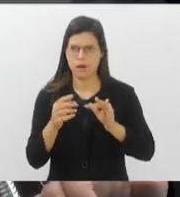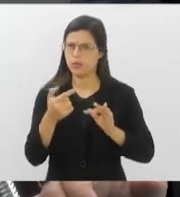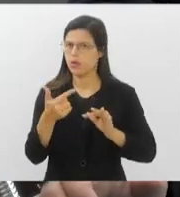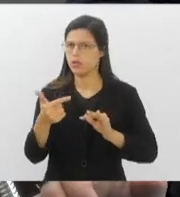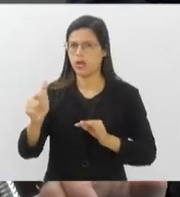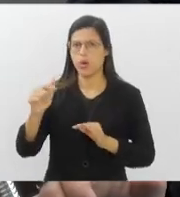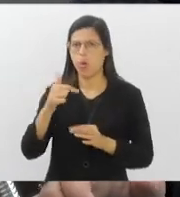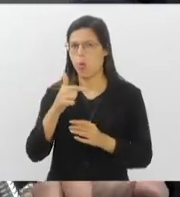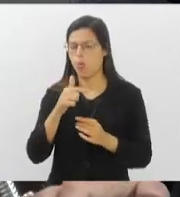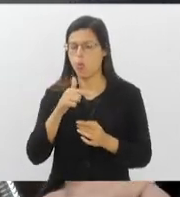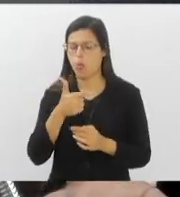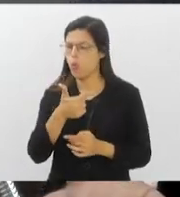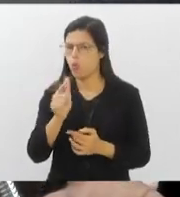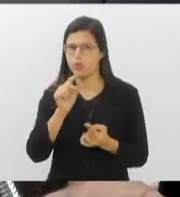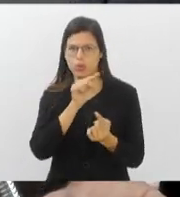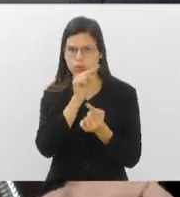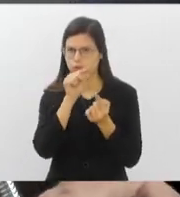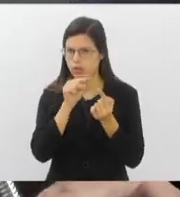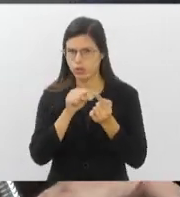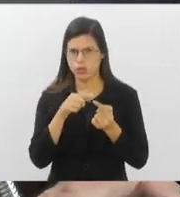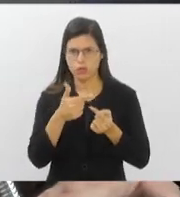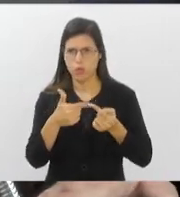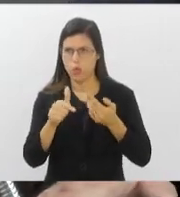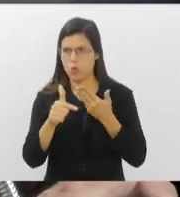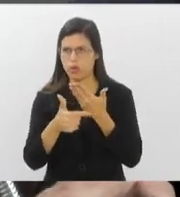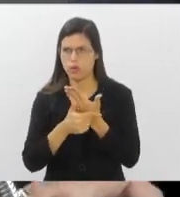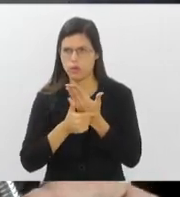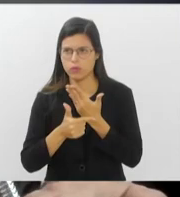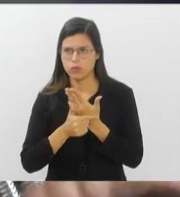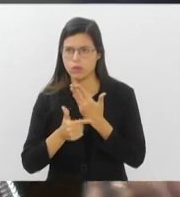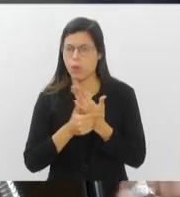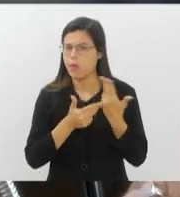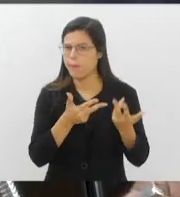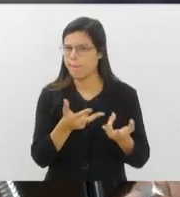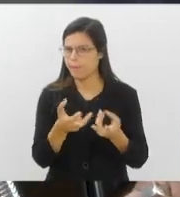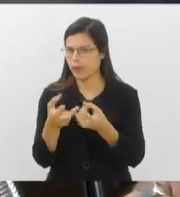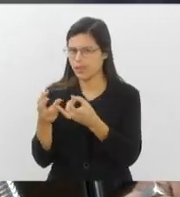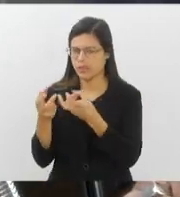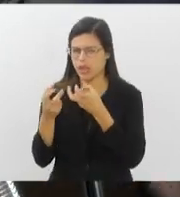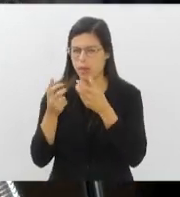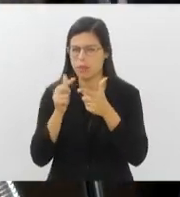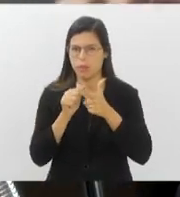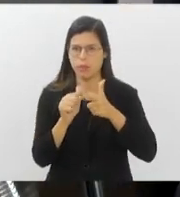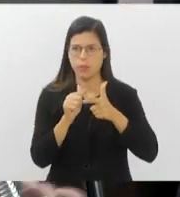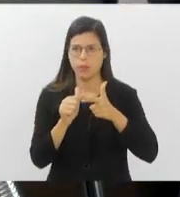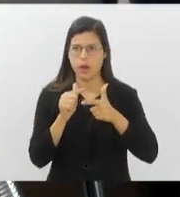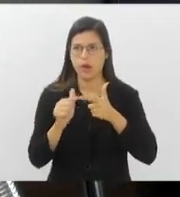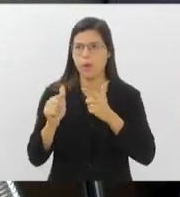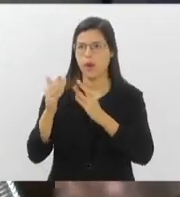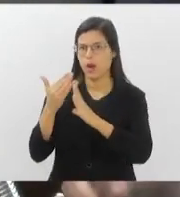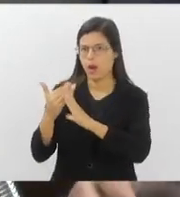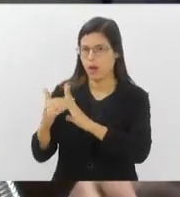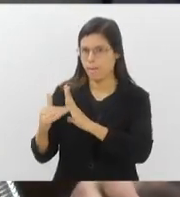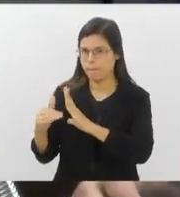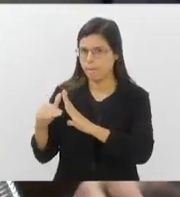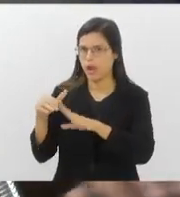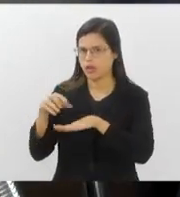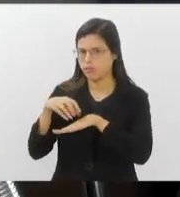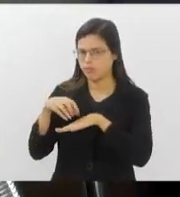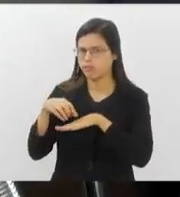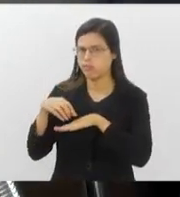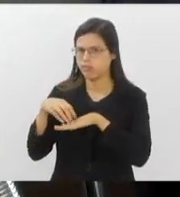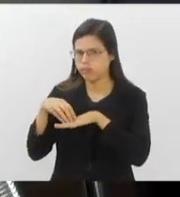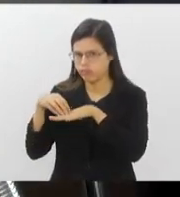outra abordagem. Ele, identificando algum problema, ele encaminha para a rede de saúde, mas ele não